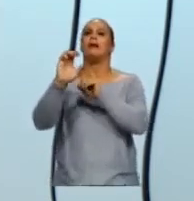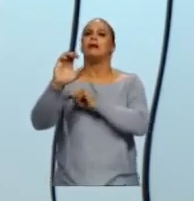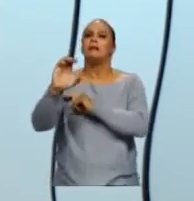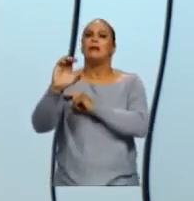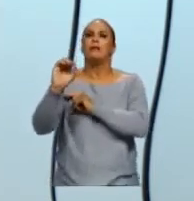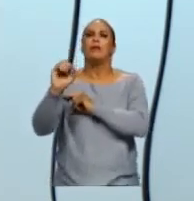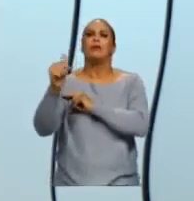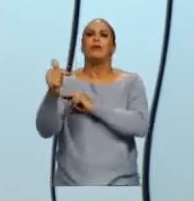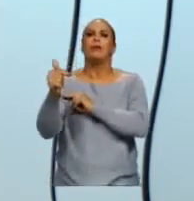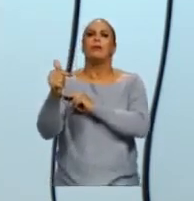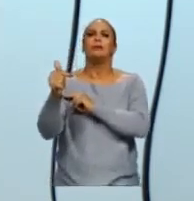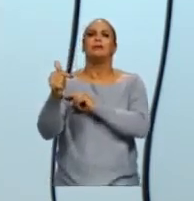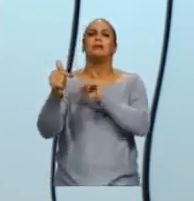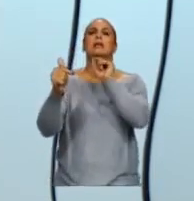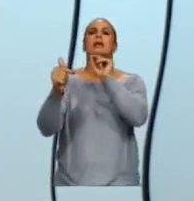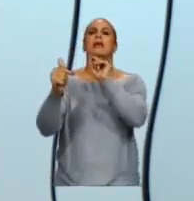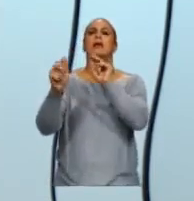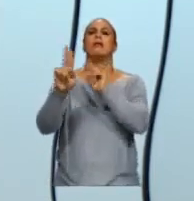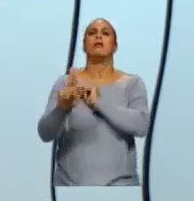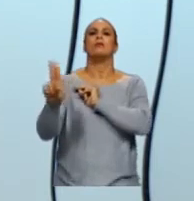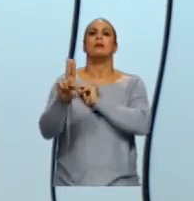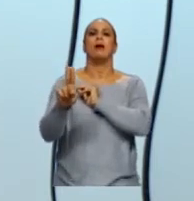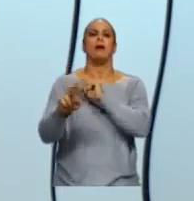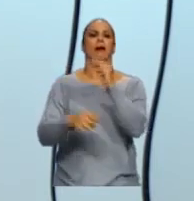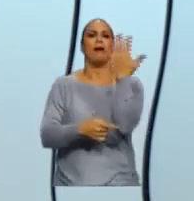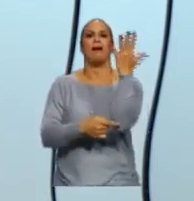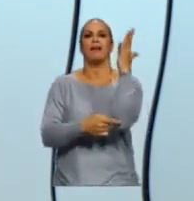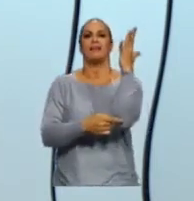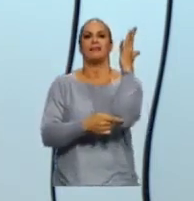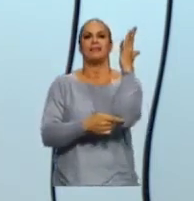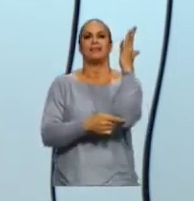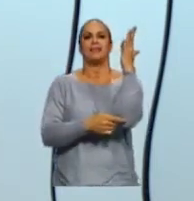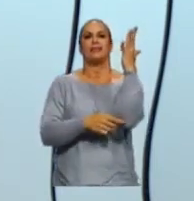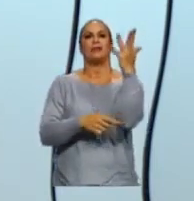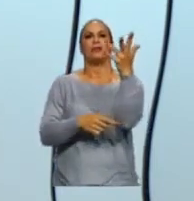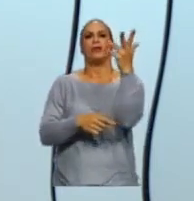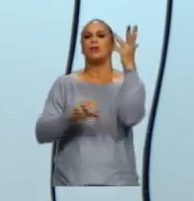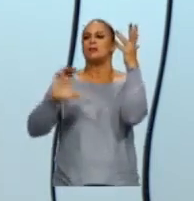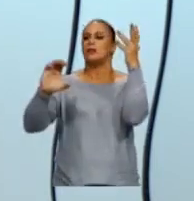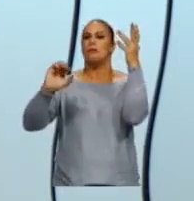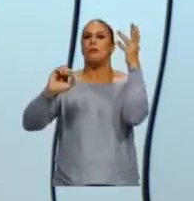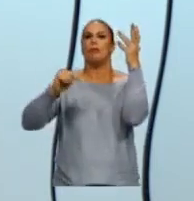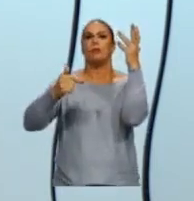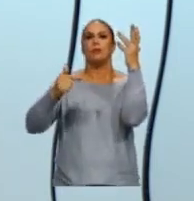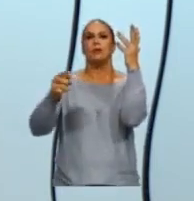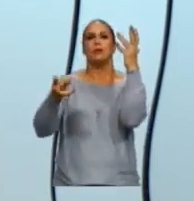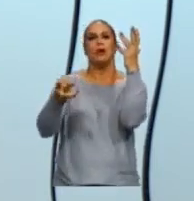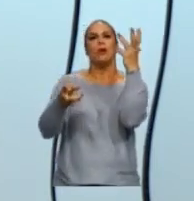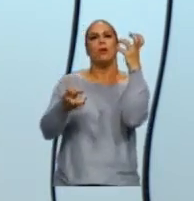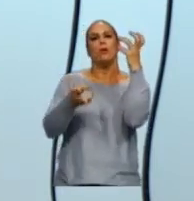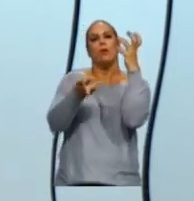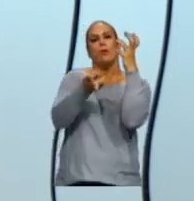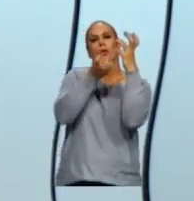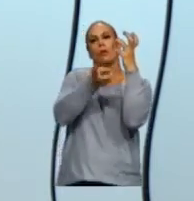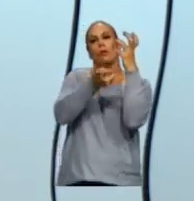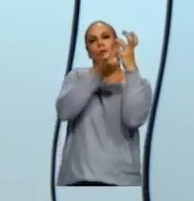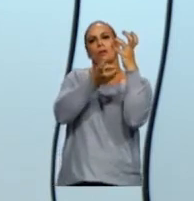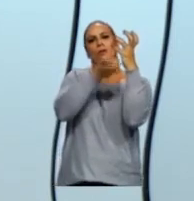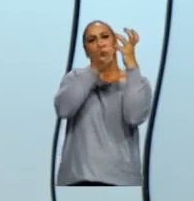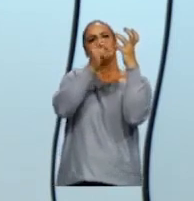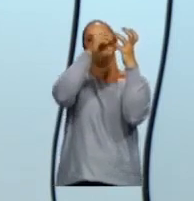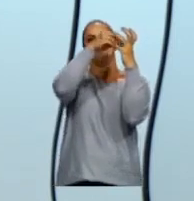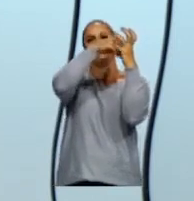clorofiladas. Então, o processo de respiração, ele começa nos orifícios das narinas, nas fossas nasais, mas